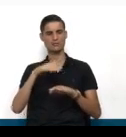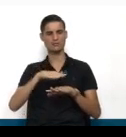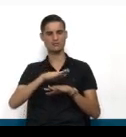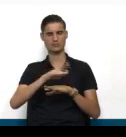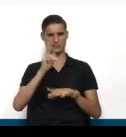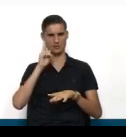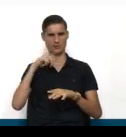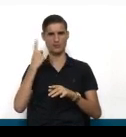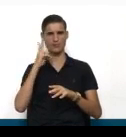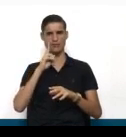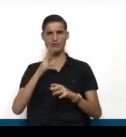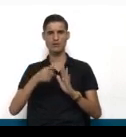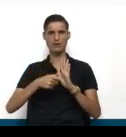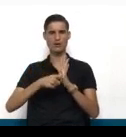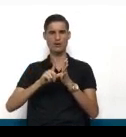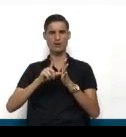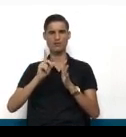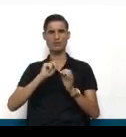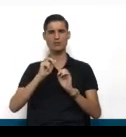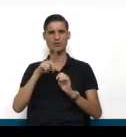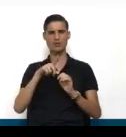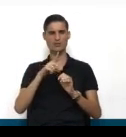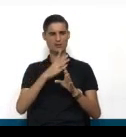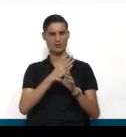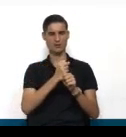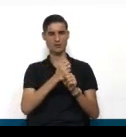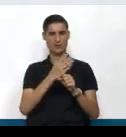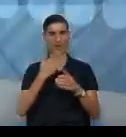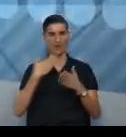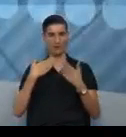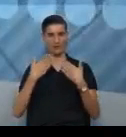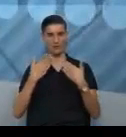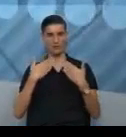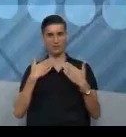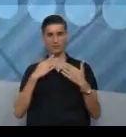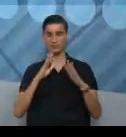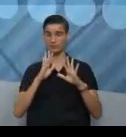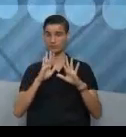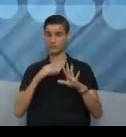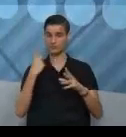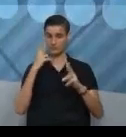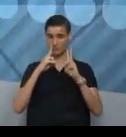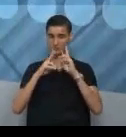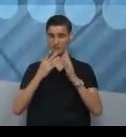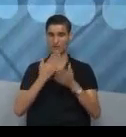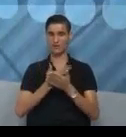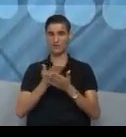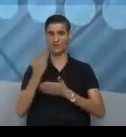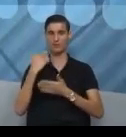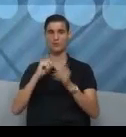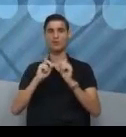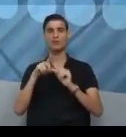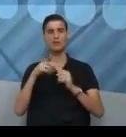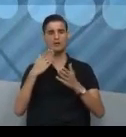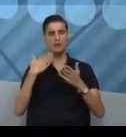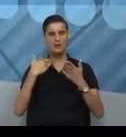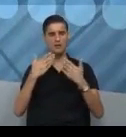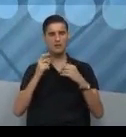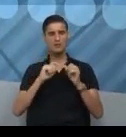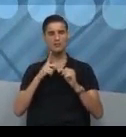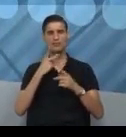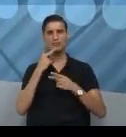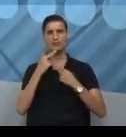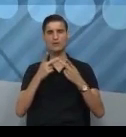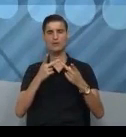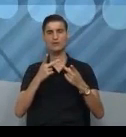lembra que a gente viu na aula anterior a equação do calor? Então, retomando, fazendo revisão da aula anterior. O que dizia a equação